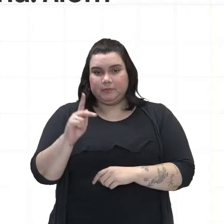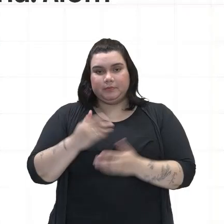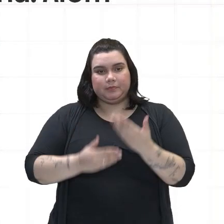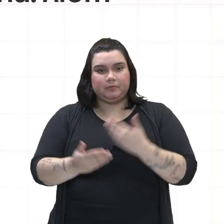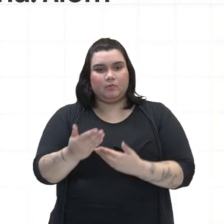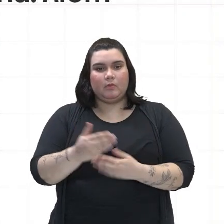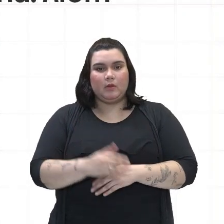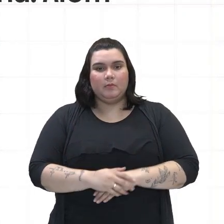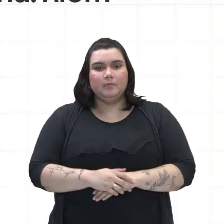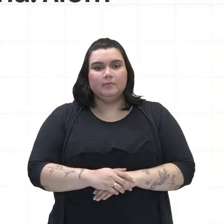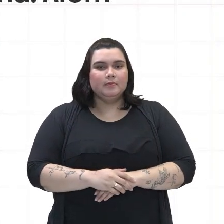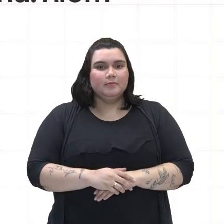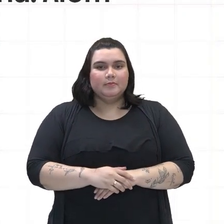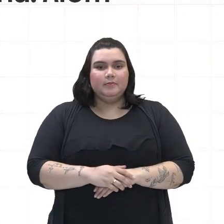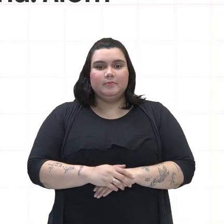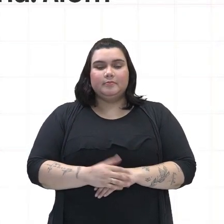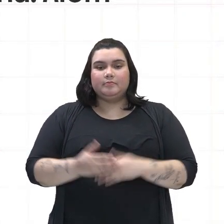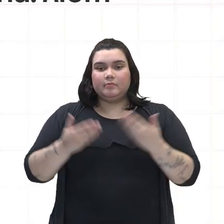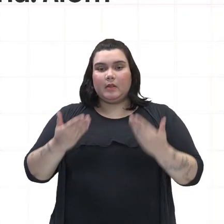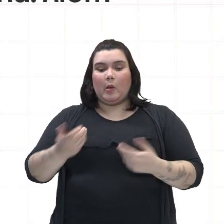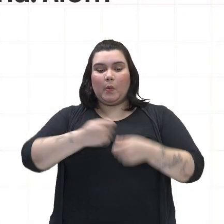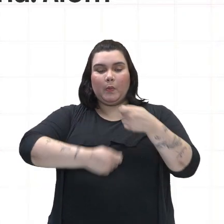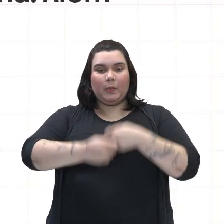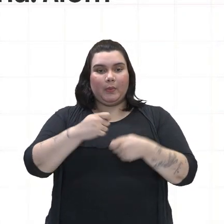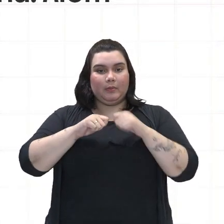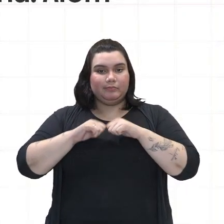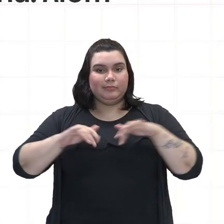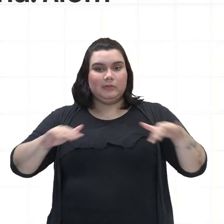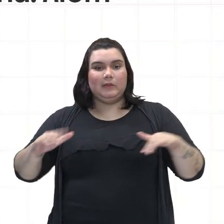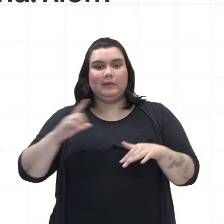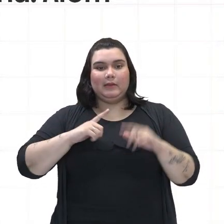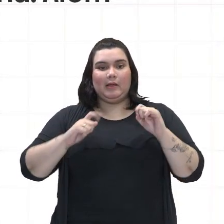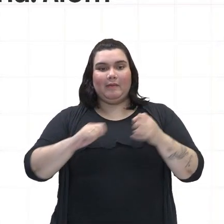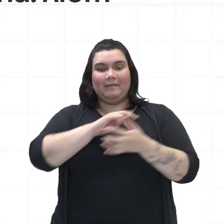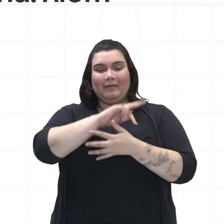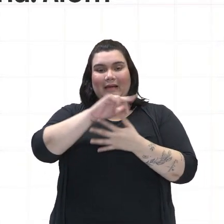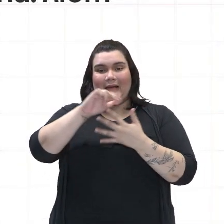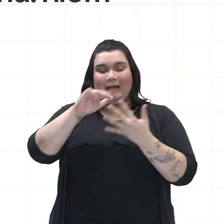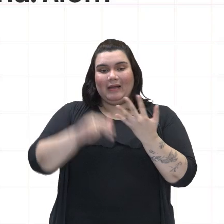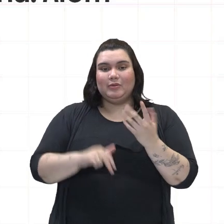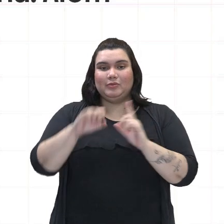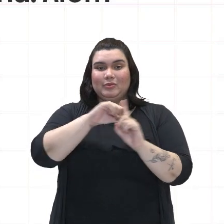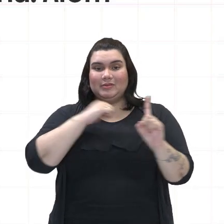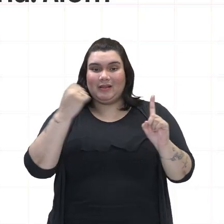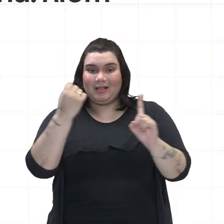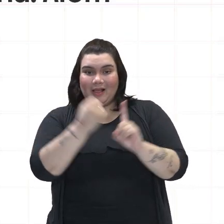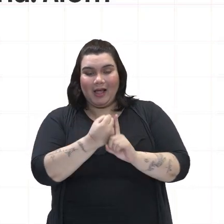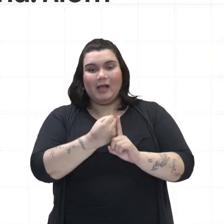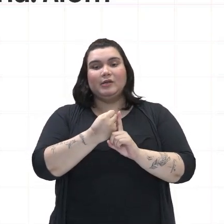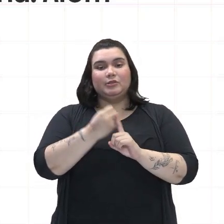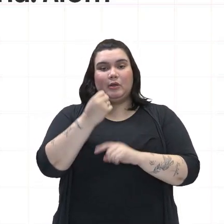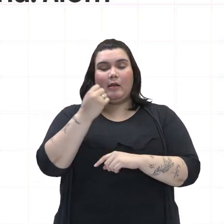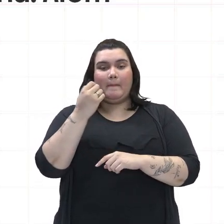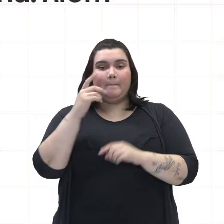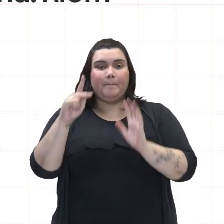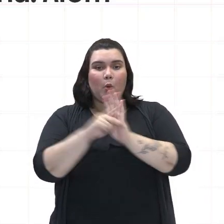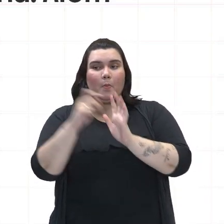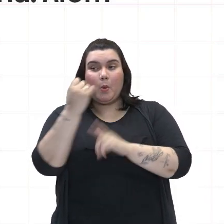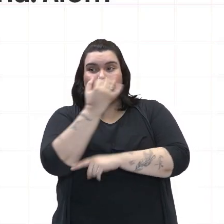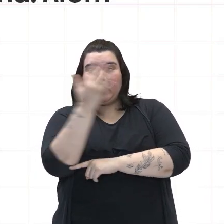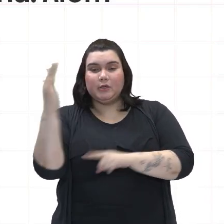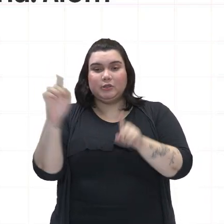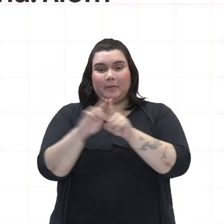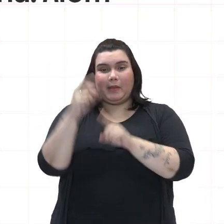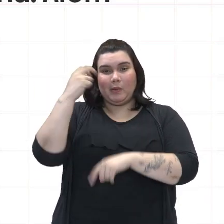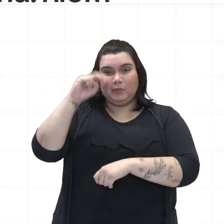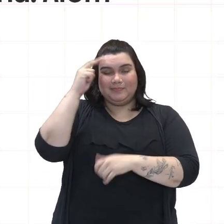Continuando. Essa expansão econômica trouxe consigo uma série de impactos sociais, ambientais e culturais. A migração